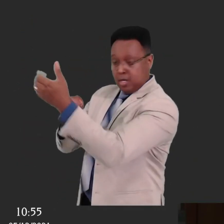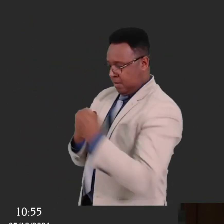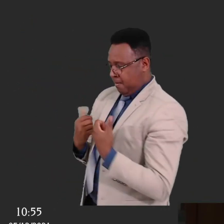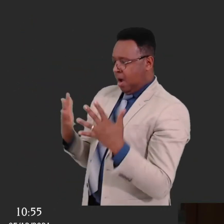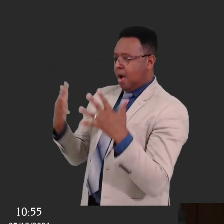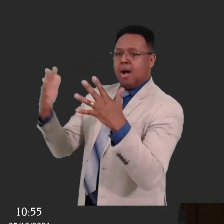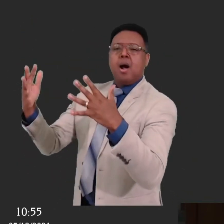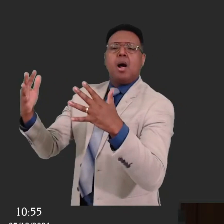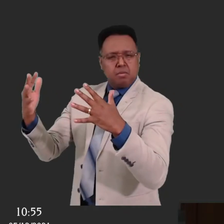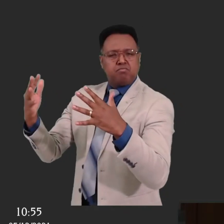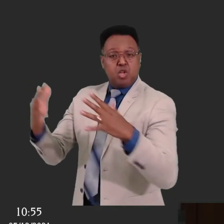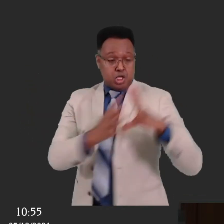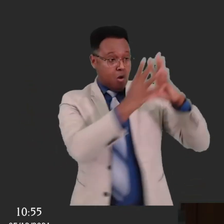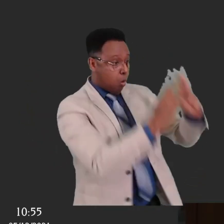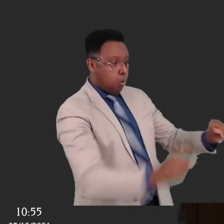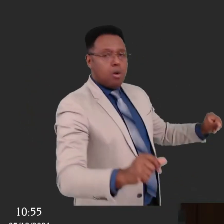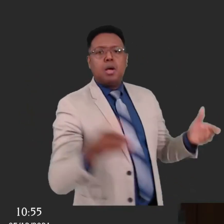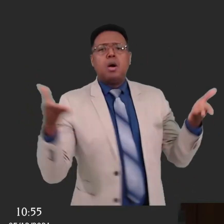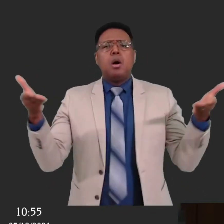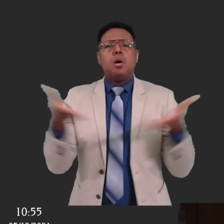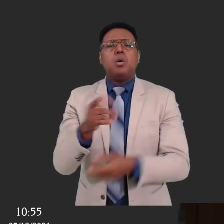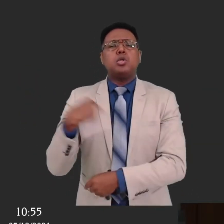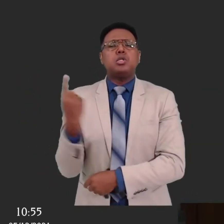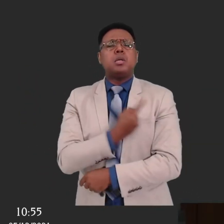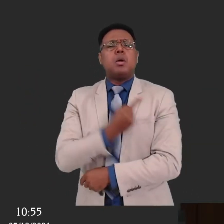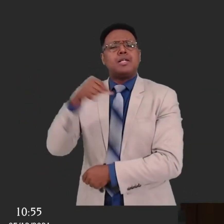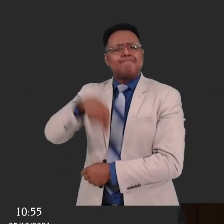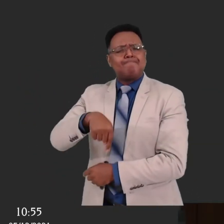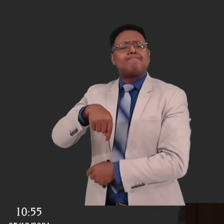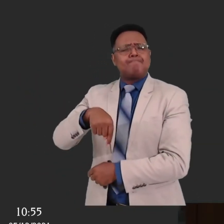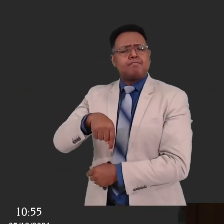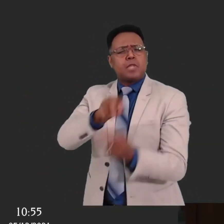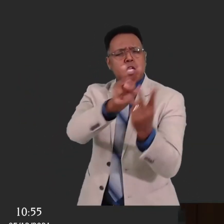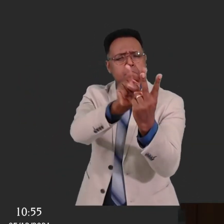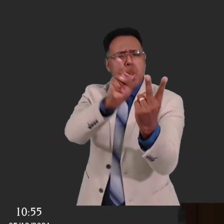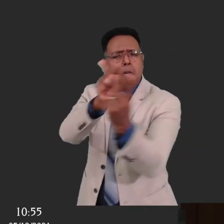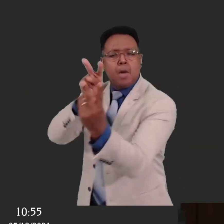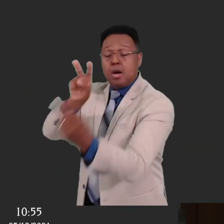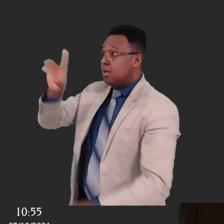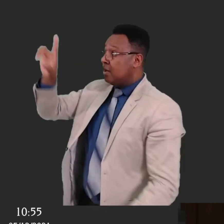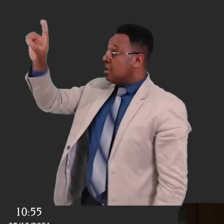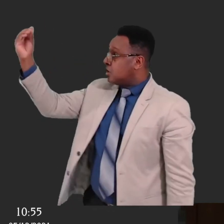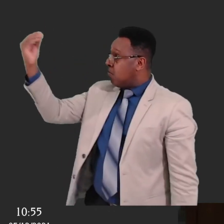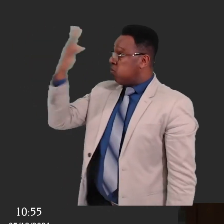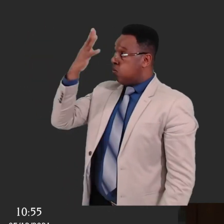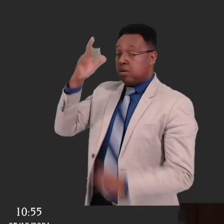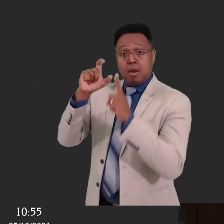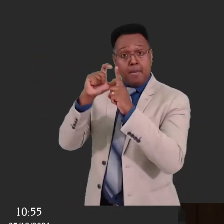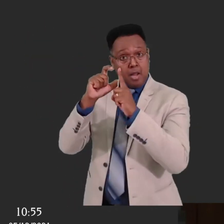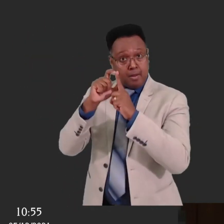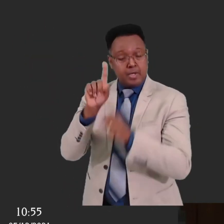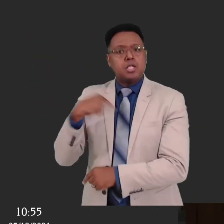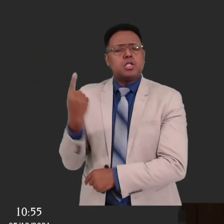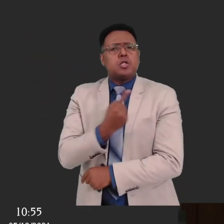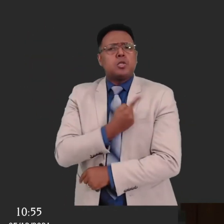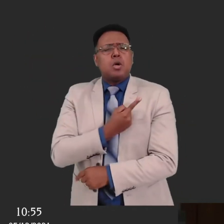Bendito seja o Senhor. E hoje estamos aqui. A palavra está sendo enviada. Porque se alguém está aqui